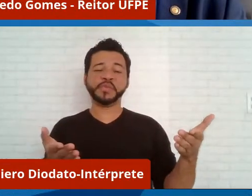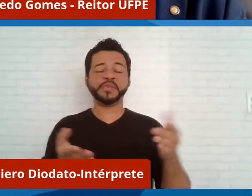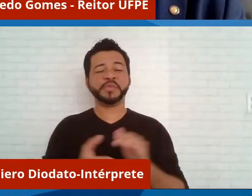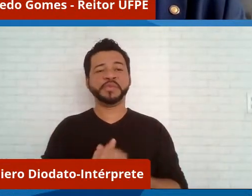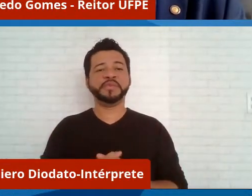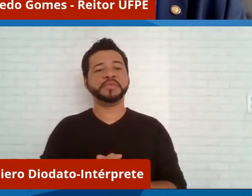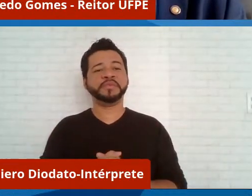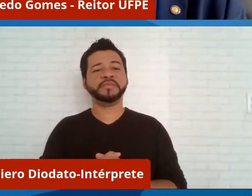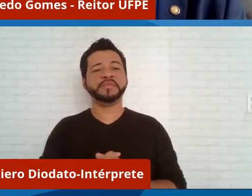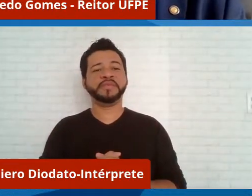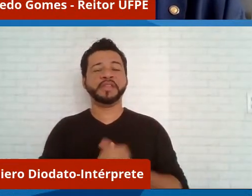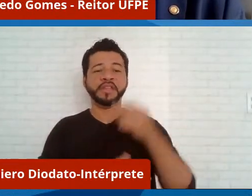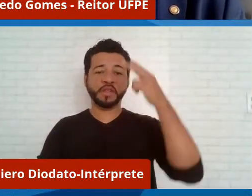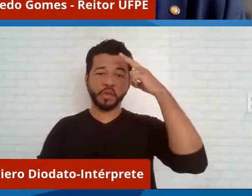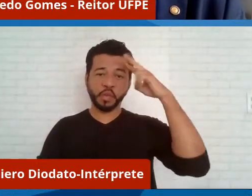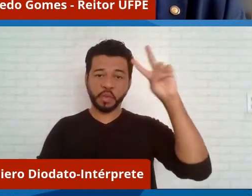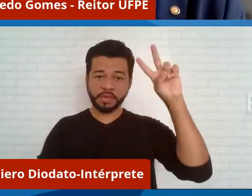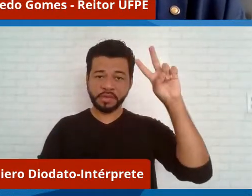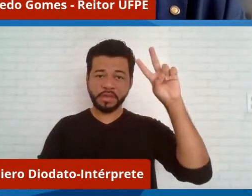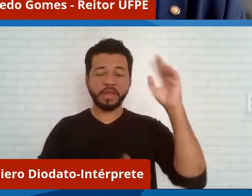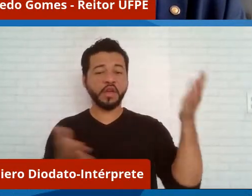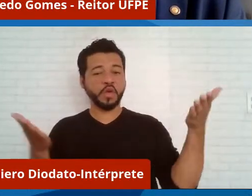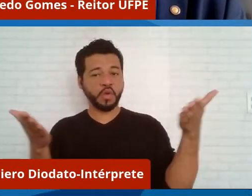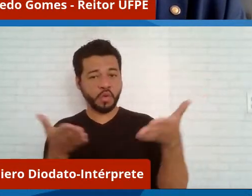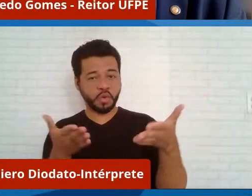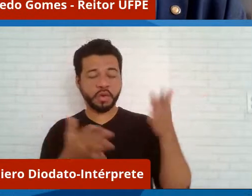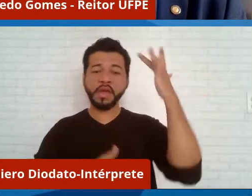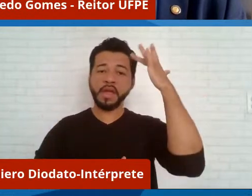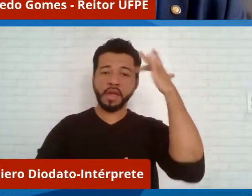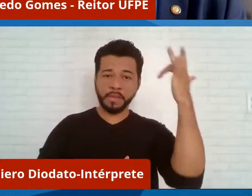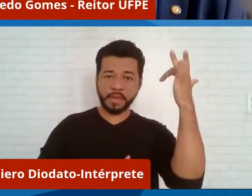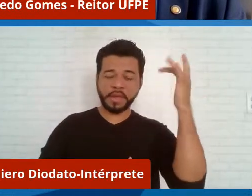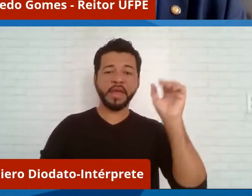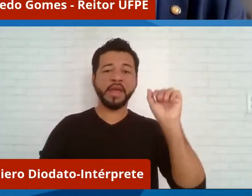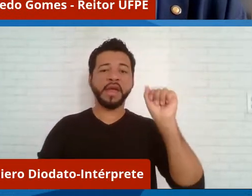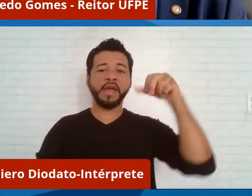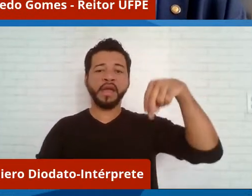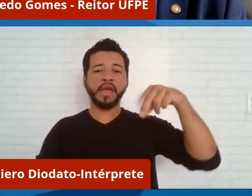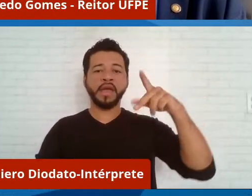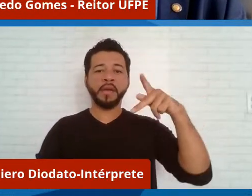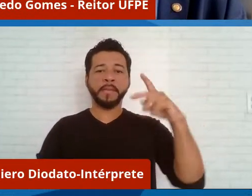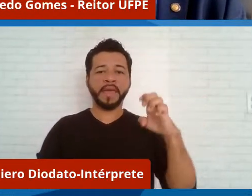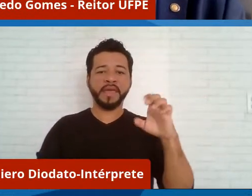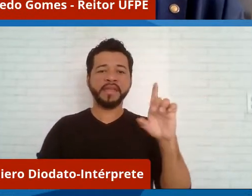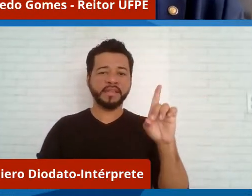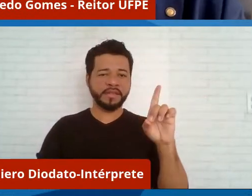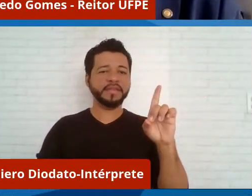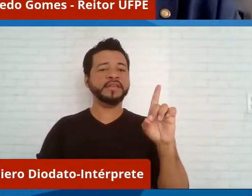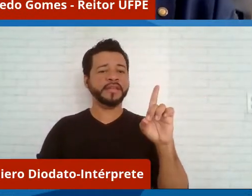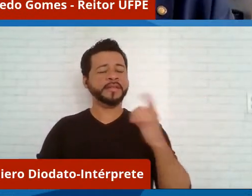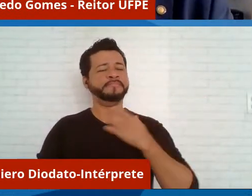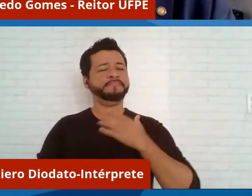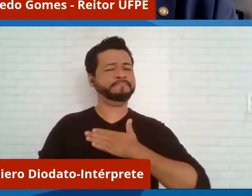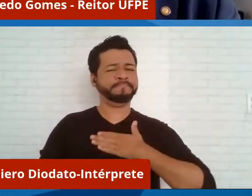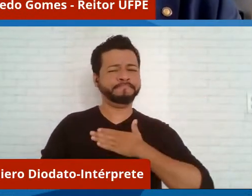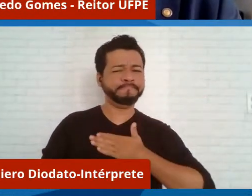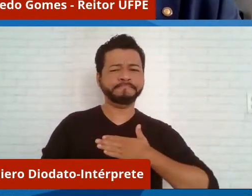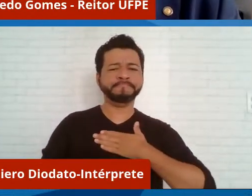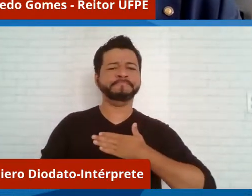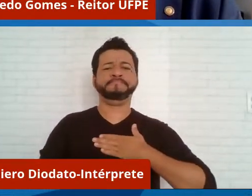Nesses 2 dias, tanto hoje quanto amanhã, a PED tem a satisfação de